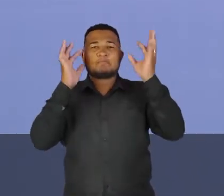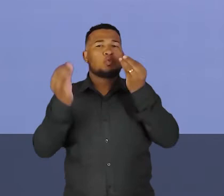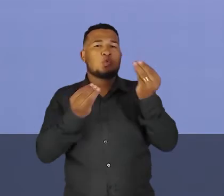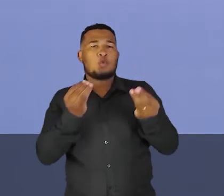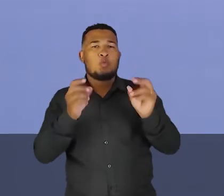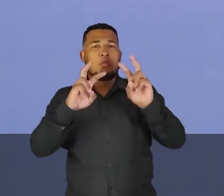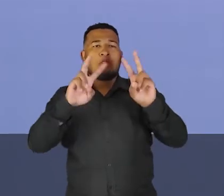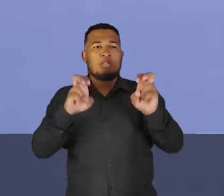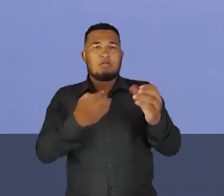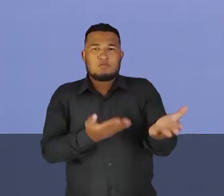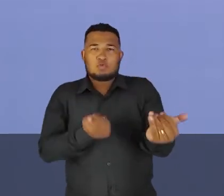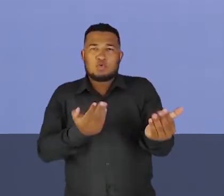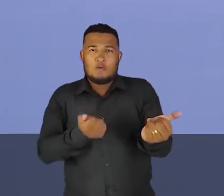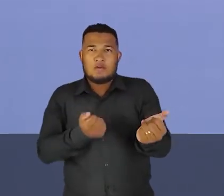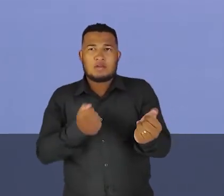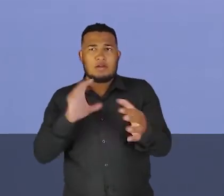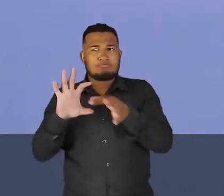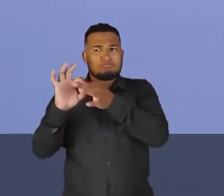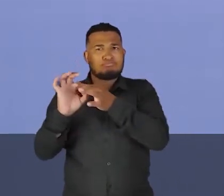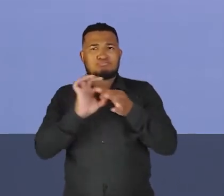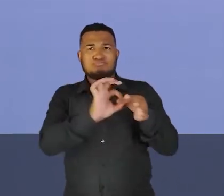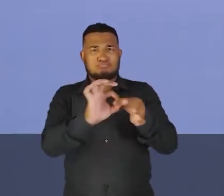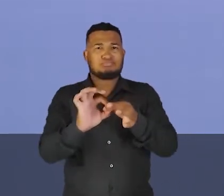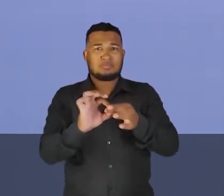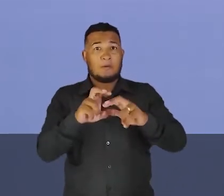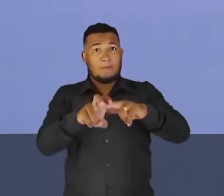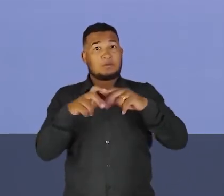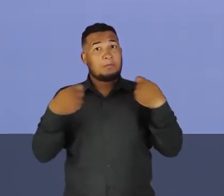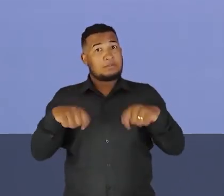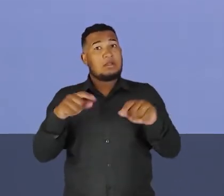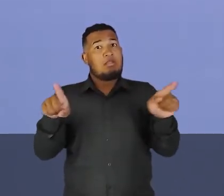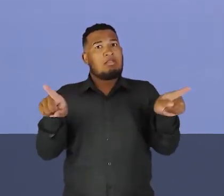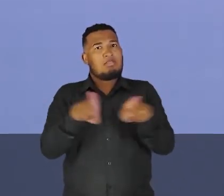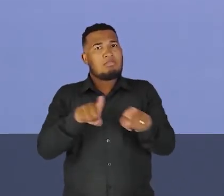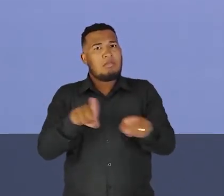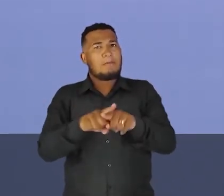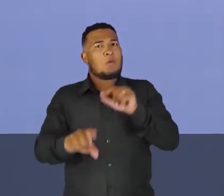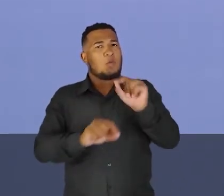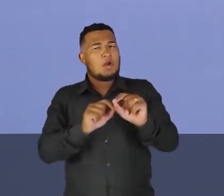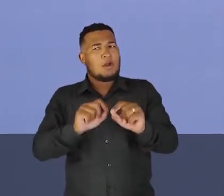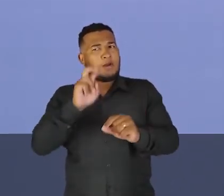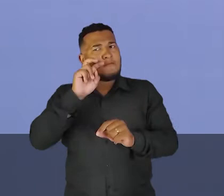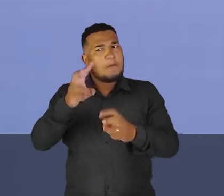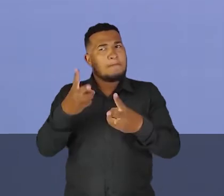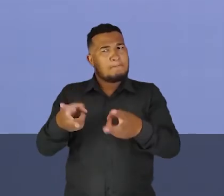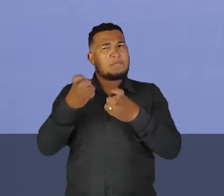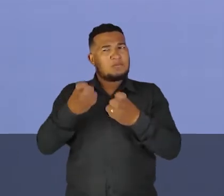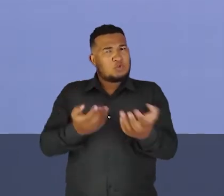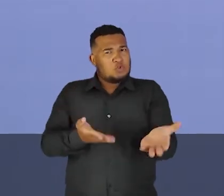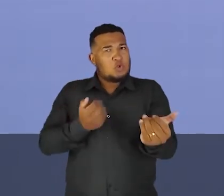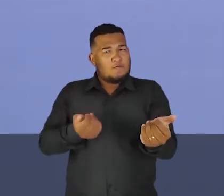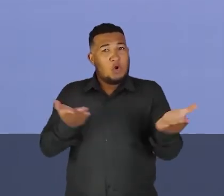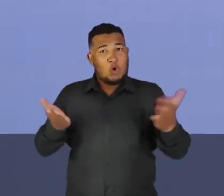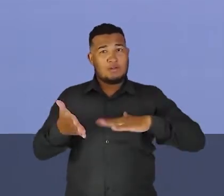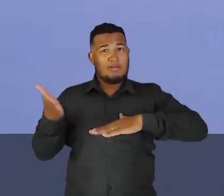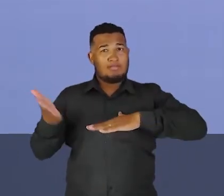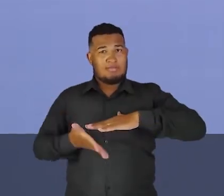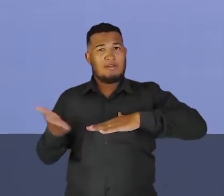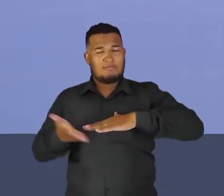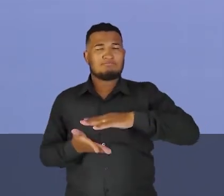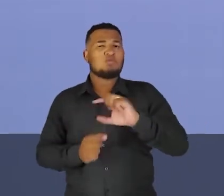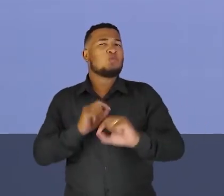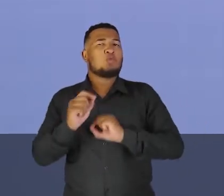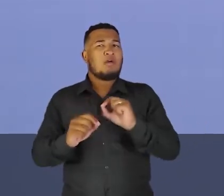da juventude de forma compartimentada. E a gente precisa ressaltar também que a leitura do jovem nesse tempo contemporâneo ele vai